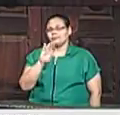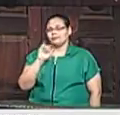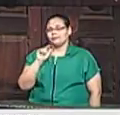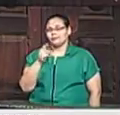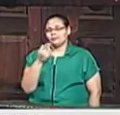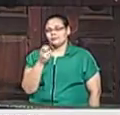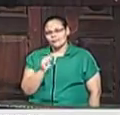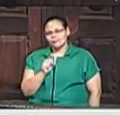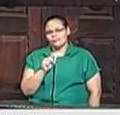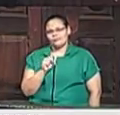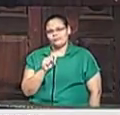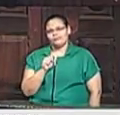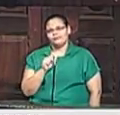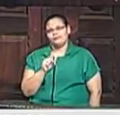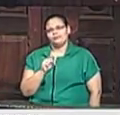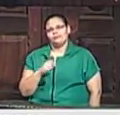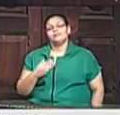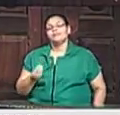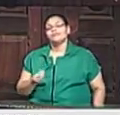em ativos?